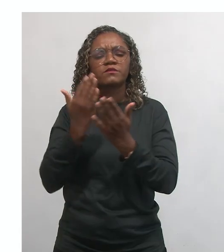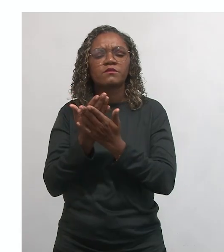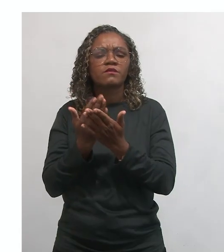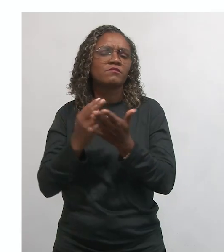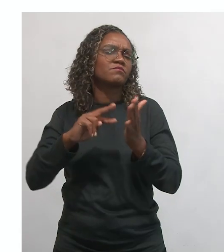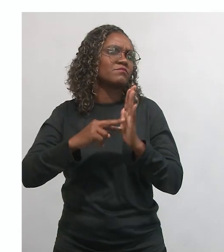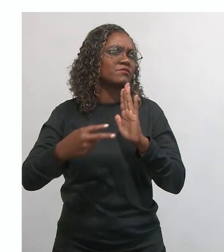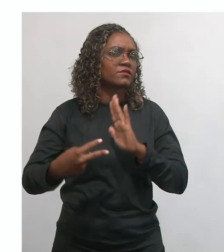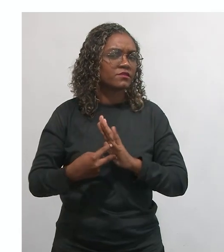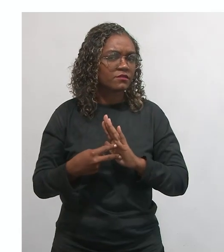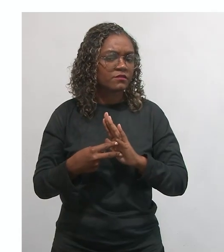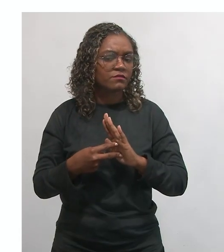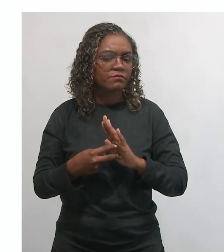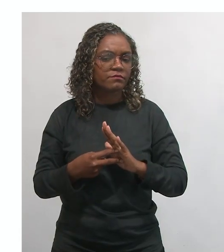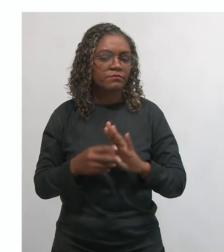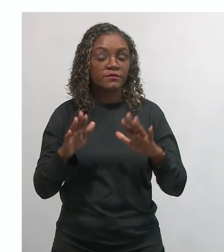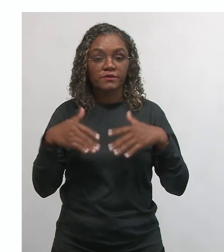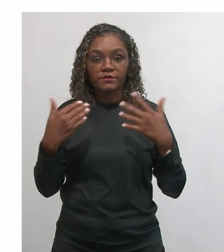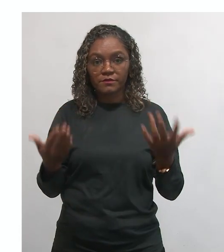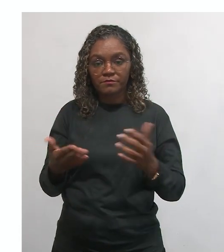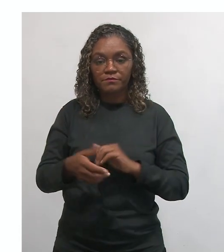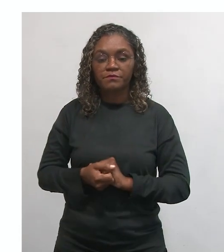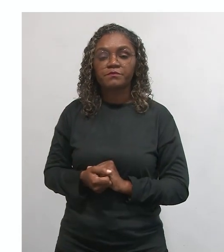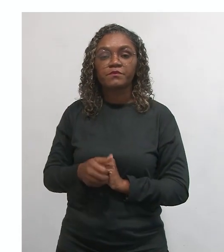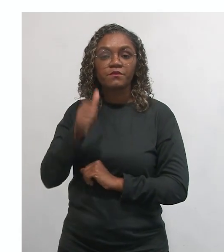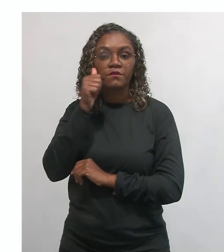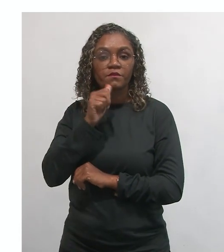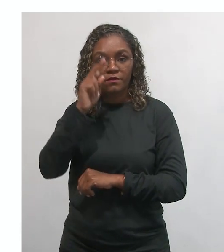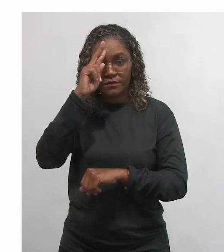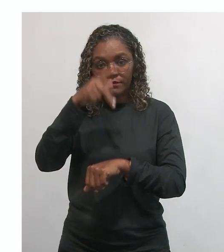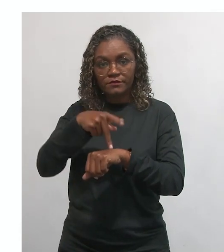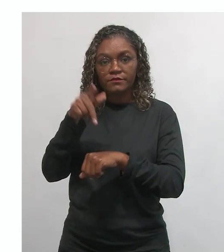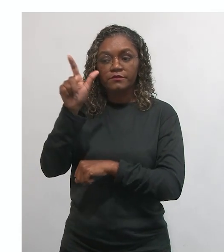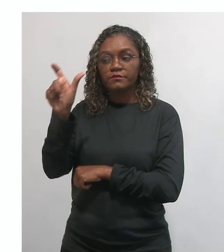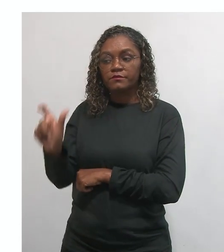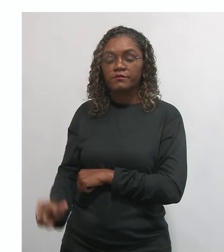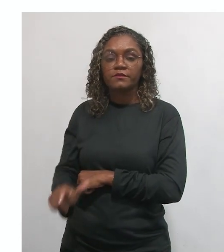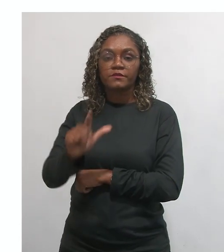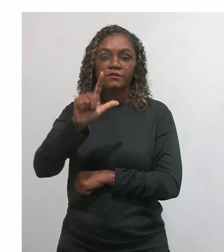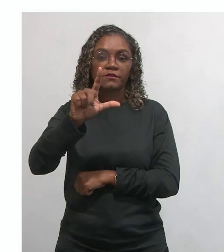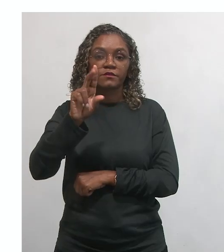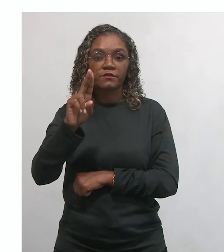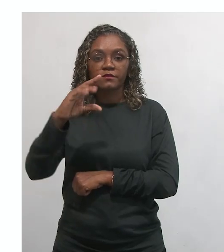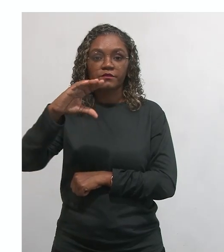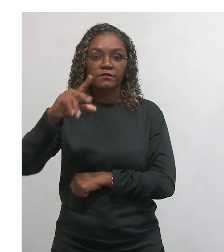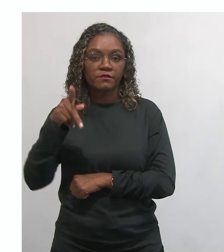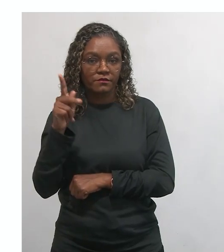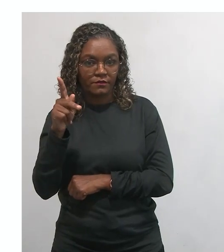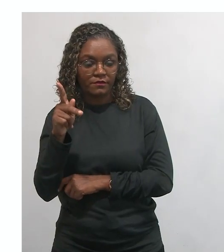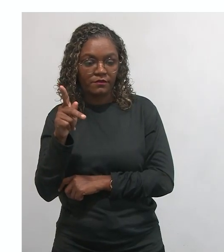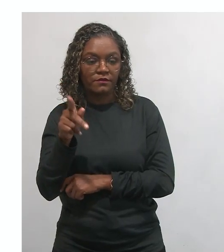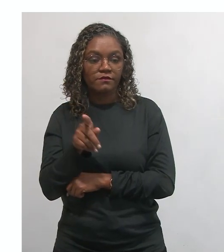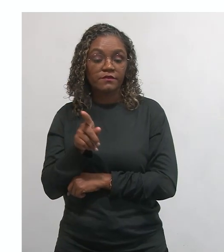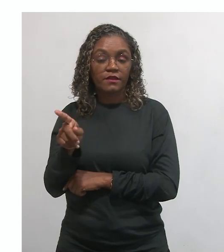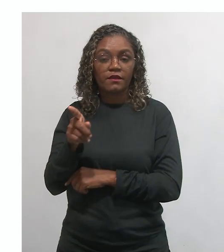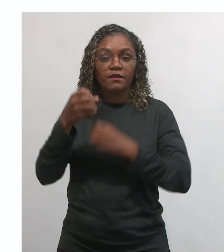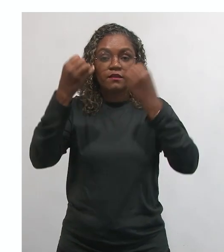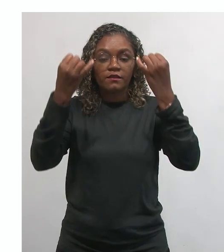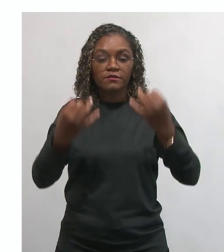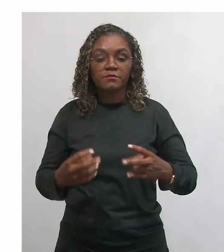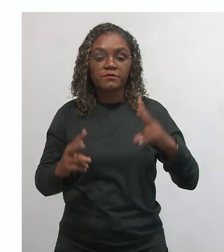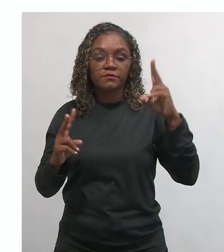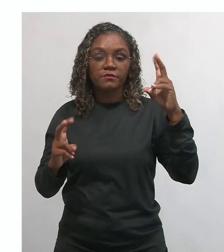essa gestão. Então, nesse momento, Luke, que é uma autora que discute muito sobre a gestão, coloca que